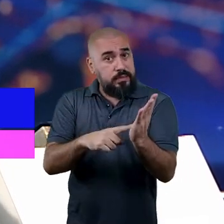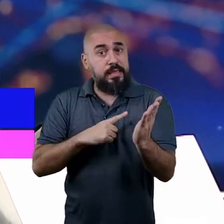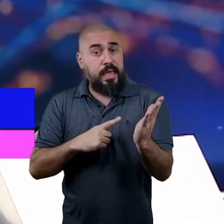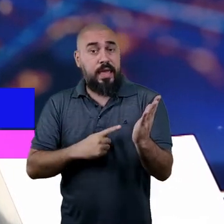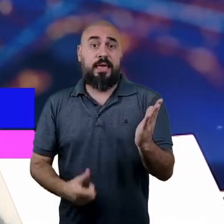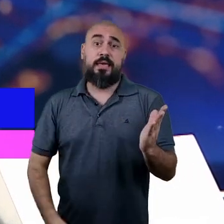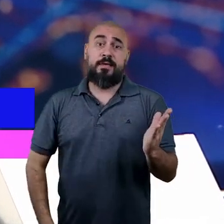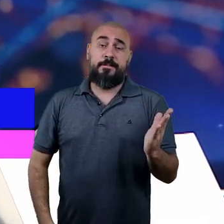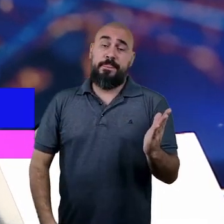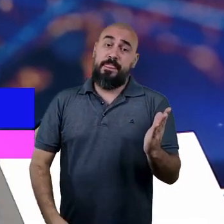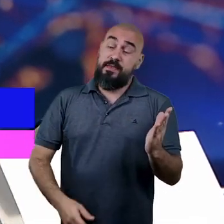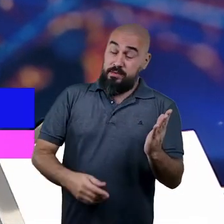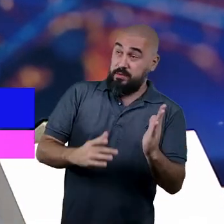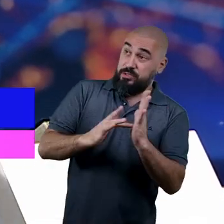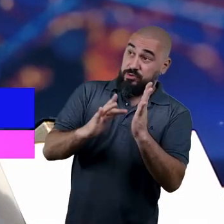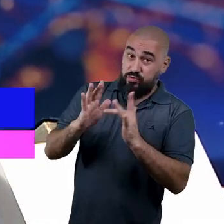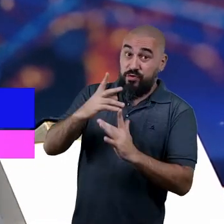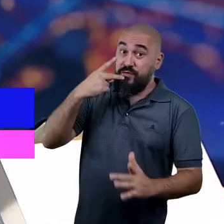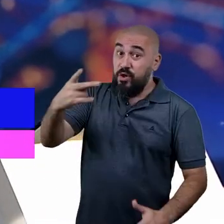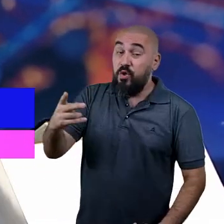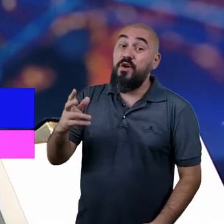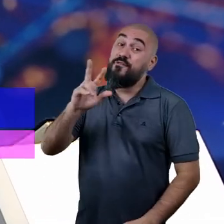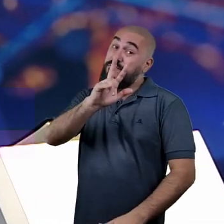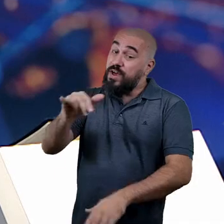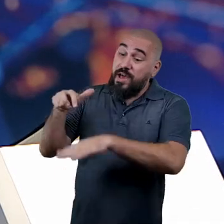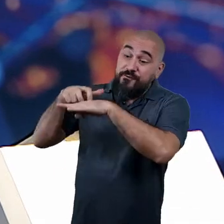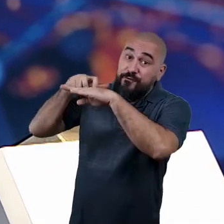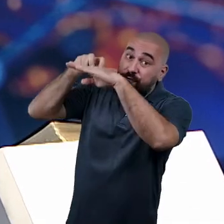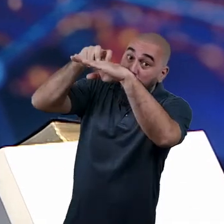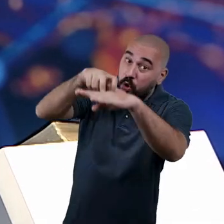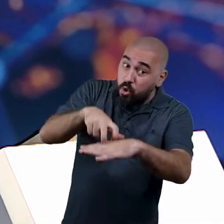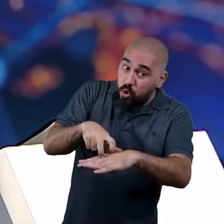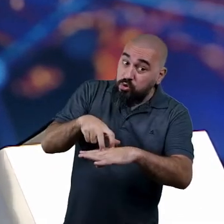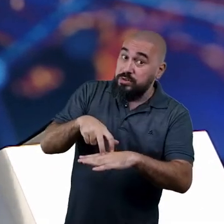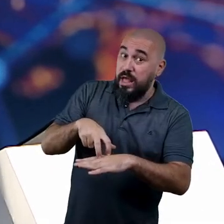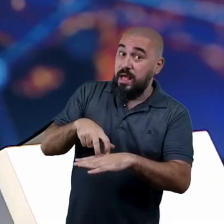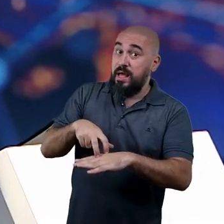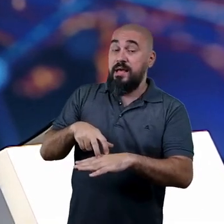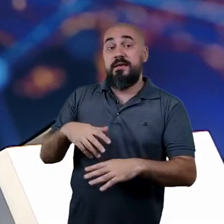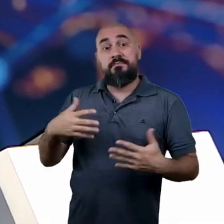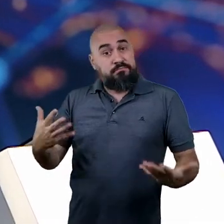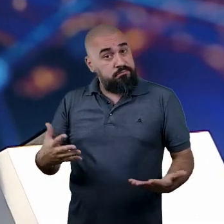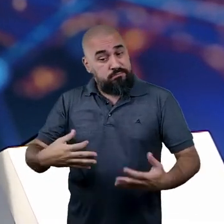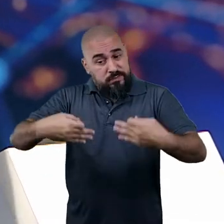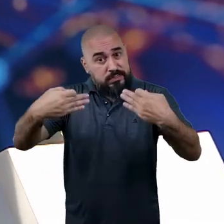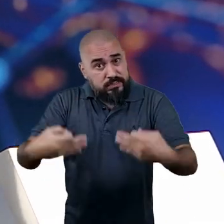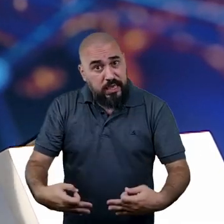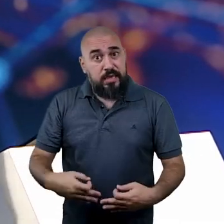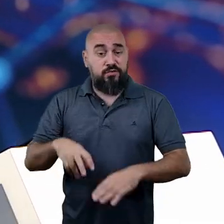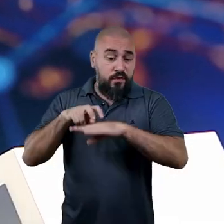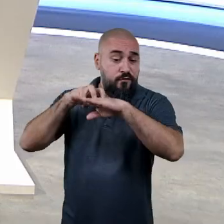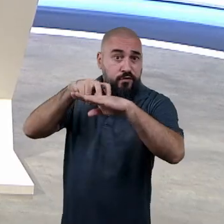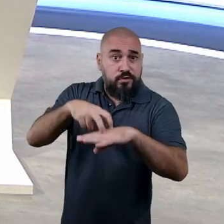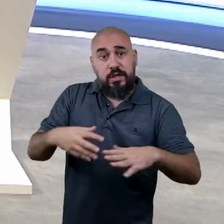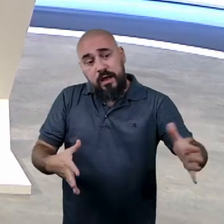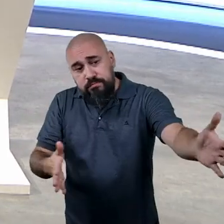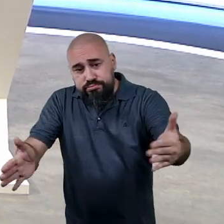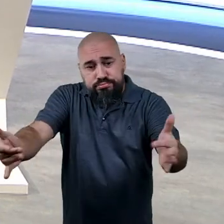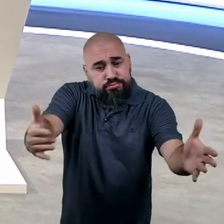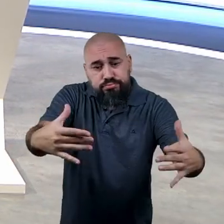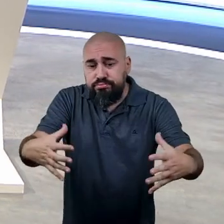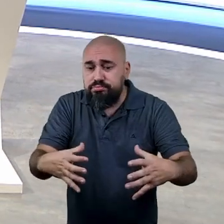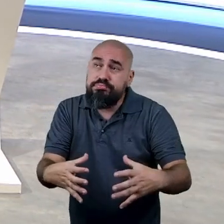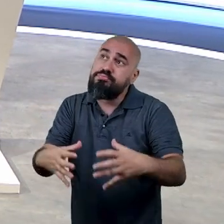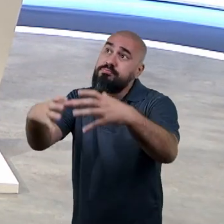vai retornar a esse mundo e vai nos levar para uma nova vida, uma vida eterna e uma vida perfeita. Olhar